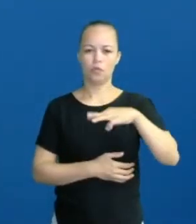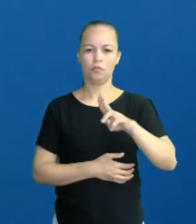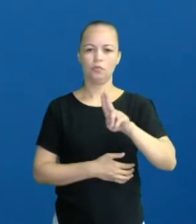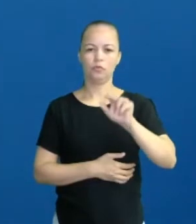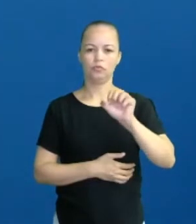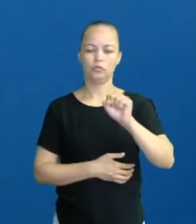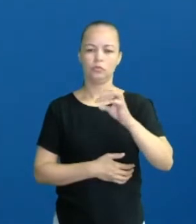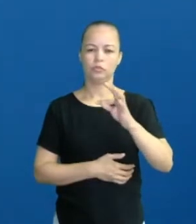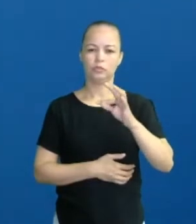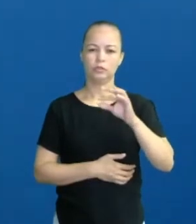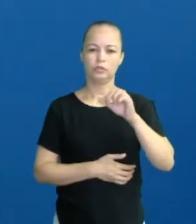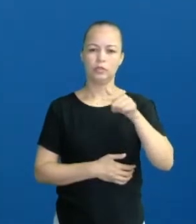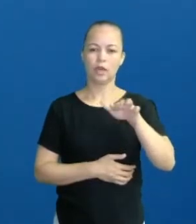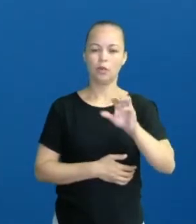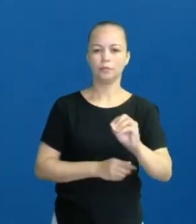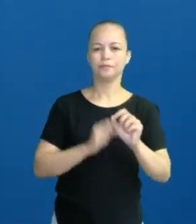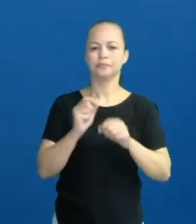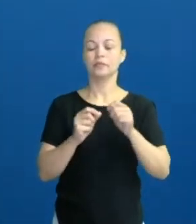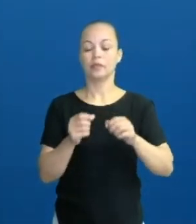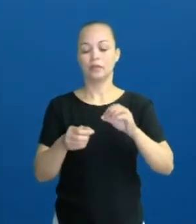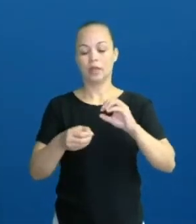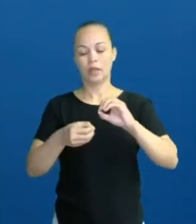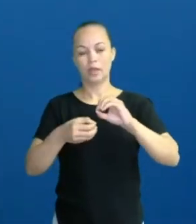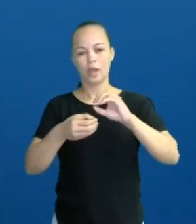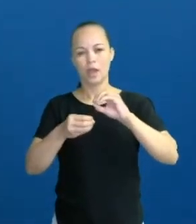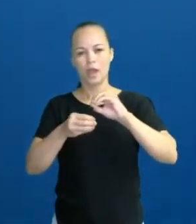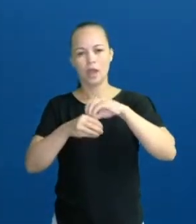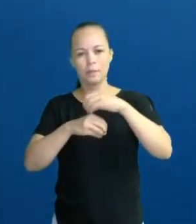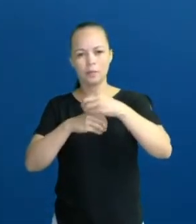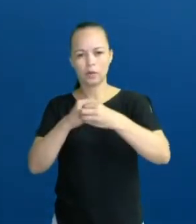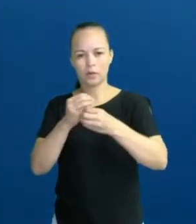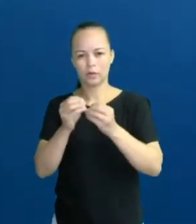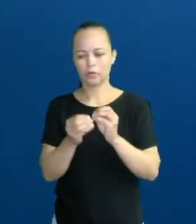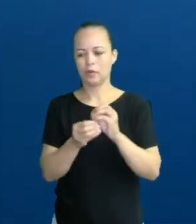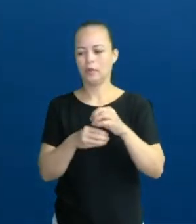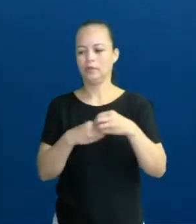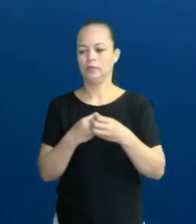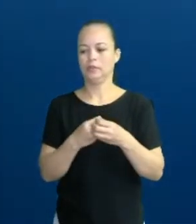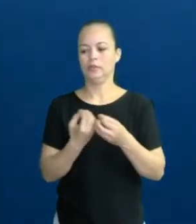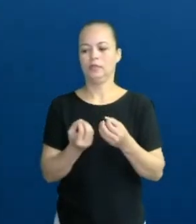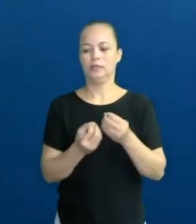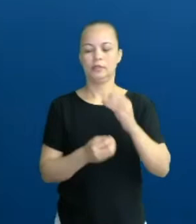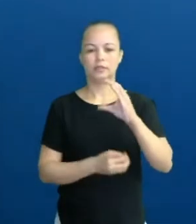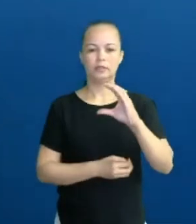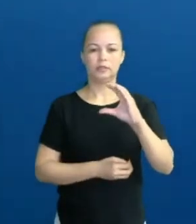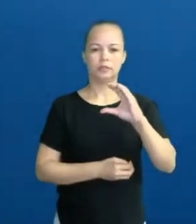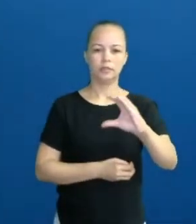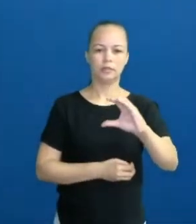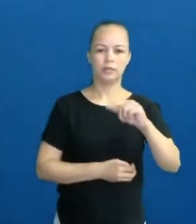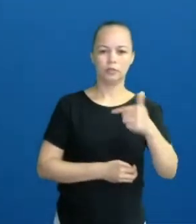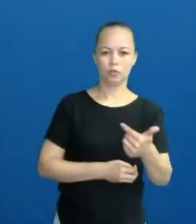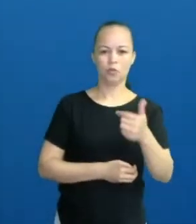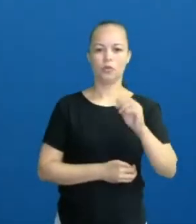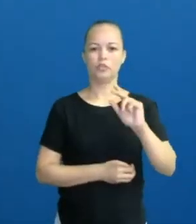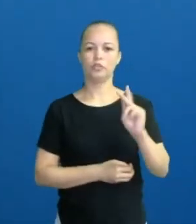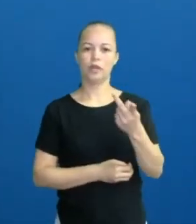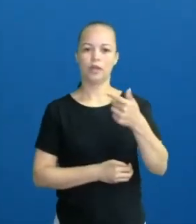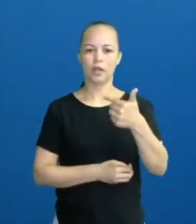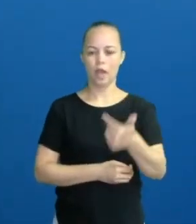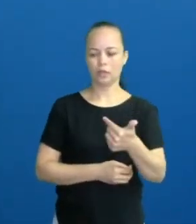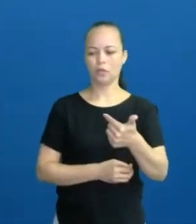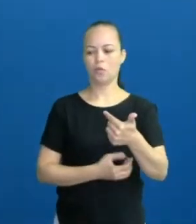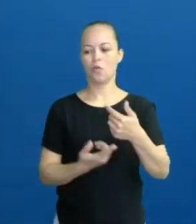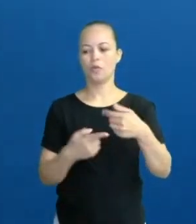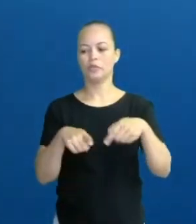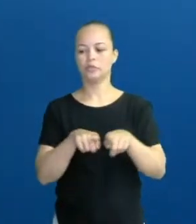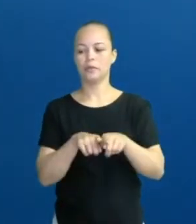tenho a molécula aqui de etanol, eu tenho aqui a molécula de oxigênio, que é o nosso congruente, vai formar